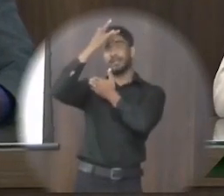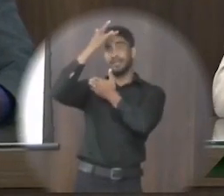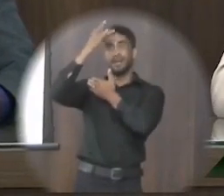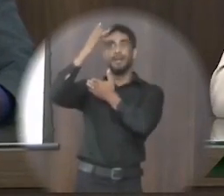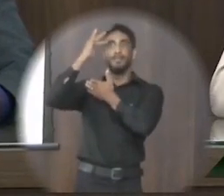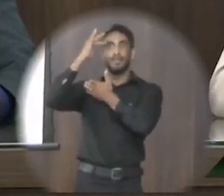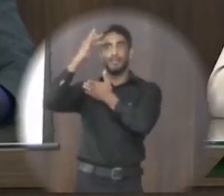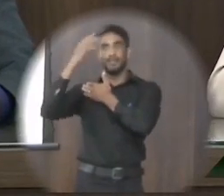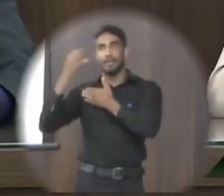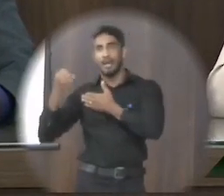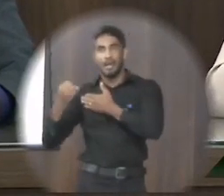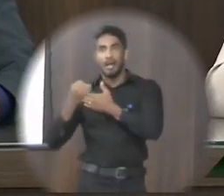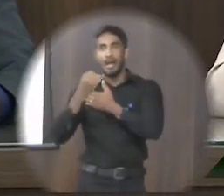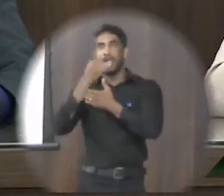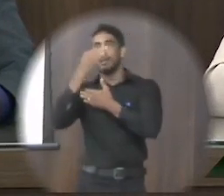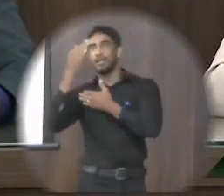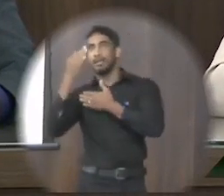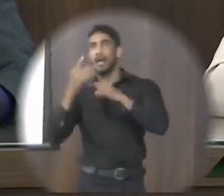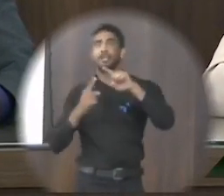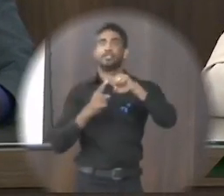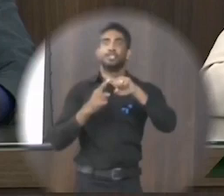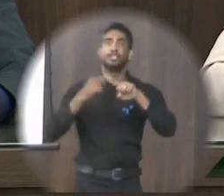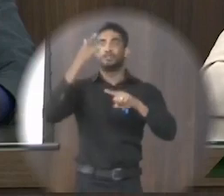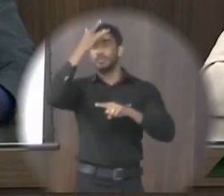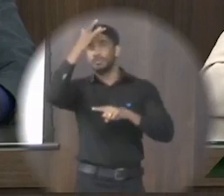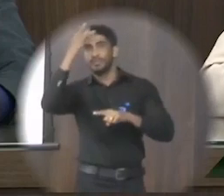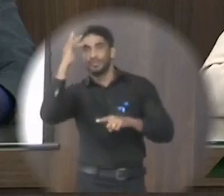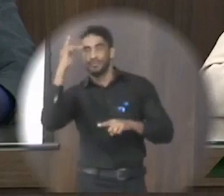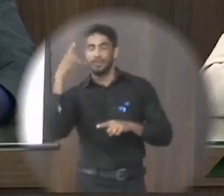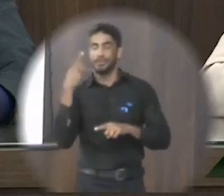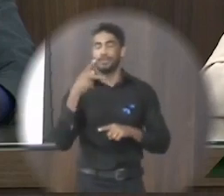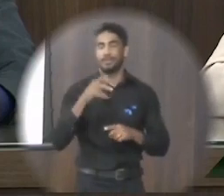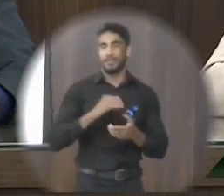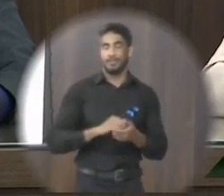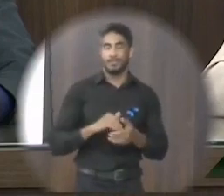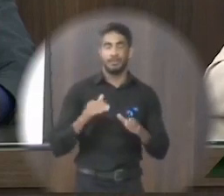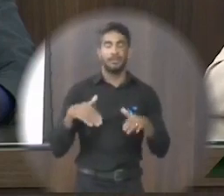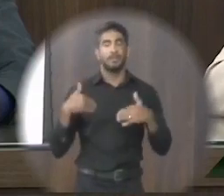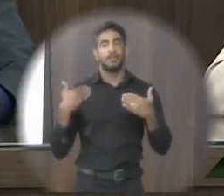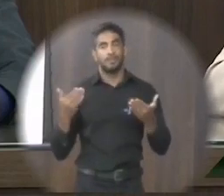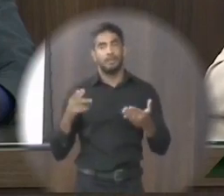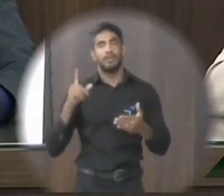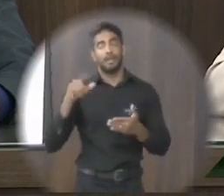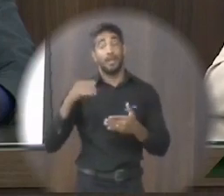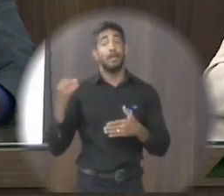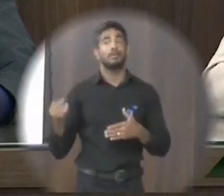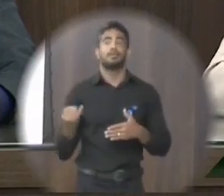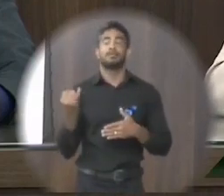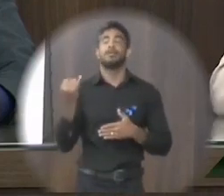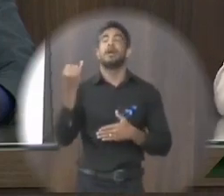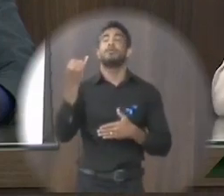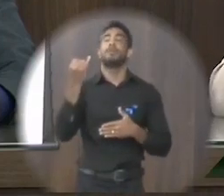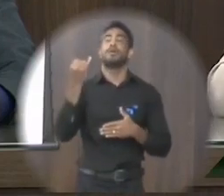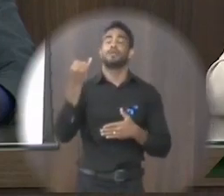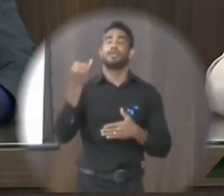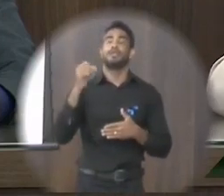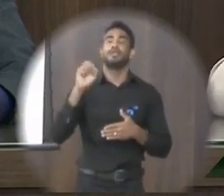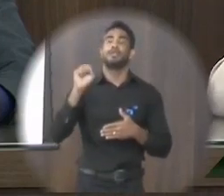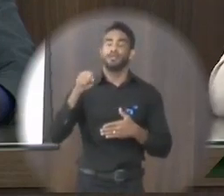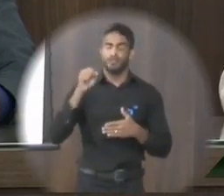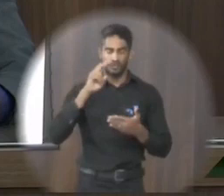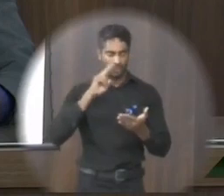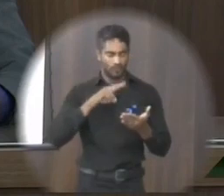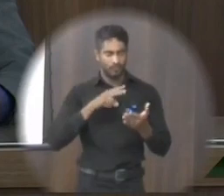a qualidade, o tipo de pessoa, a procedência da pessoa, né? Então, assim, quando eu vi